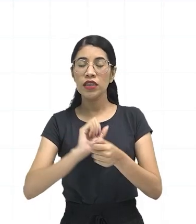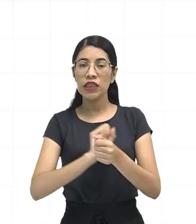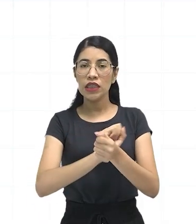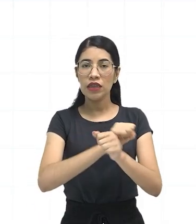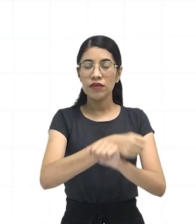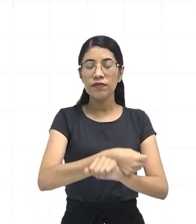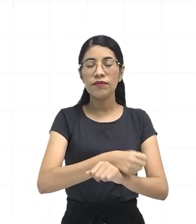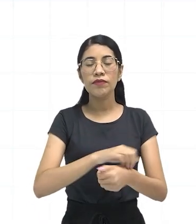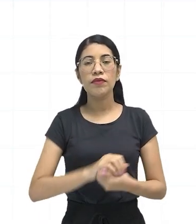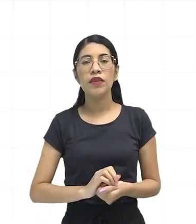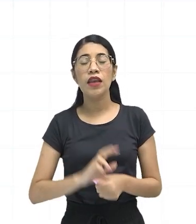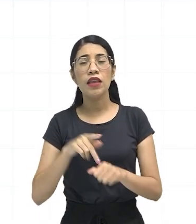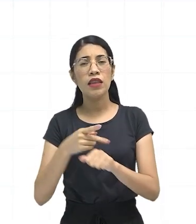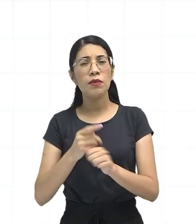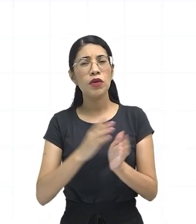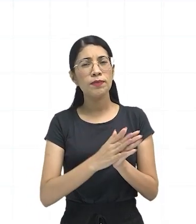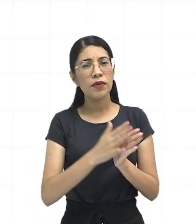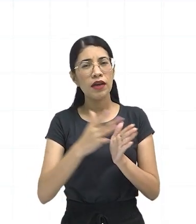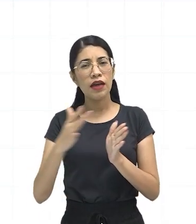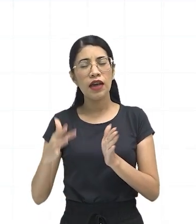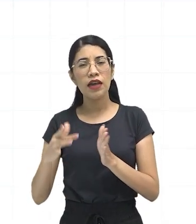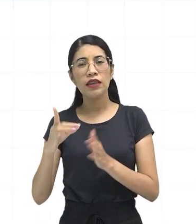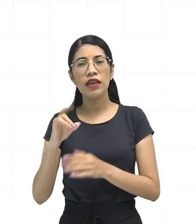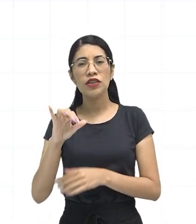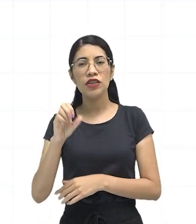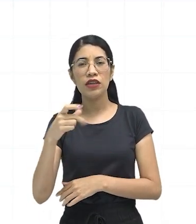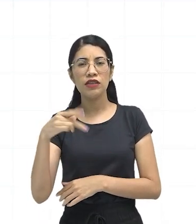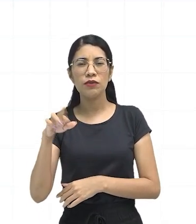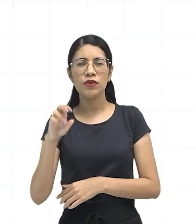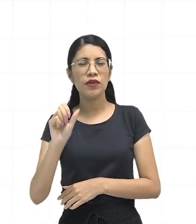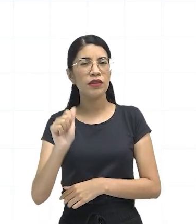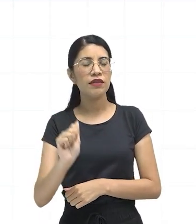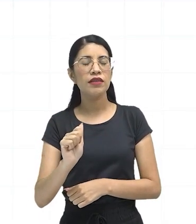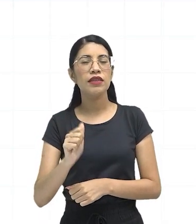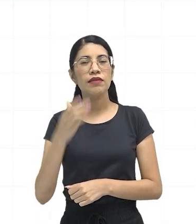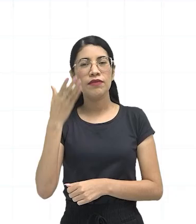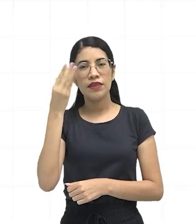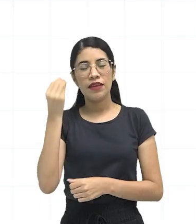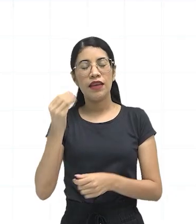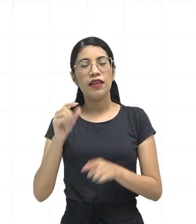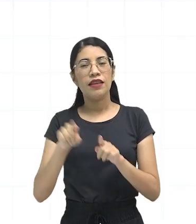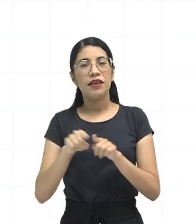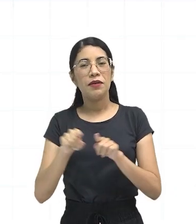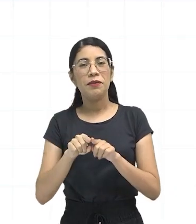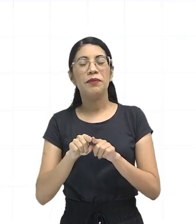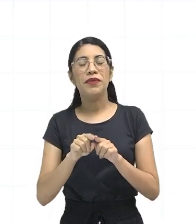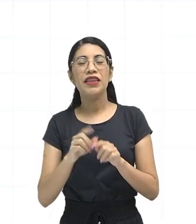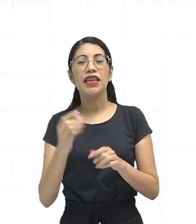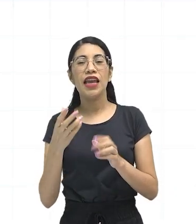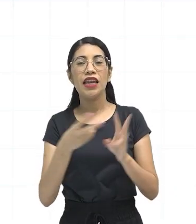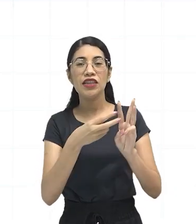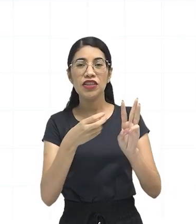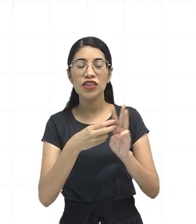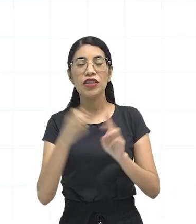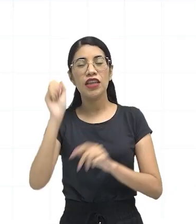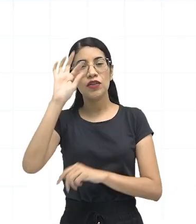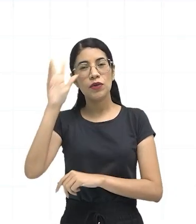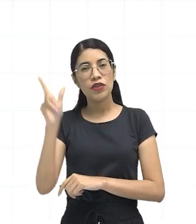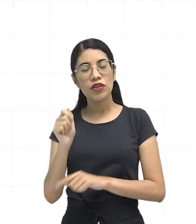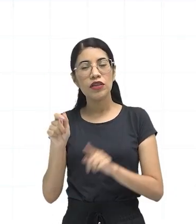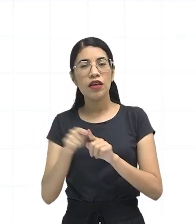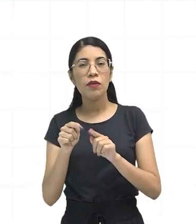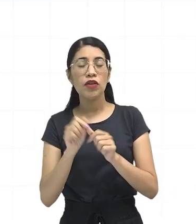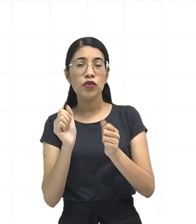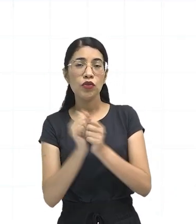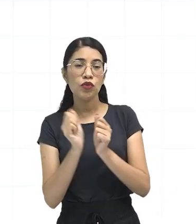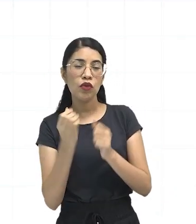escravizaram. Após o início da diáspora africana, indígenas e negros foram colocados juntos nas